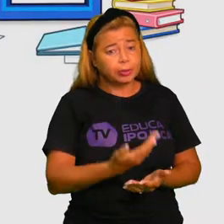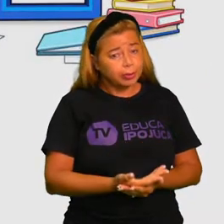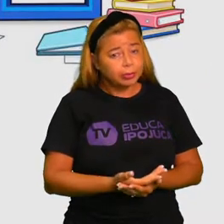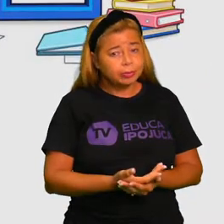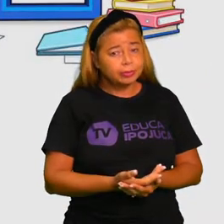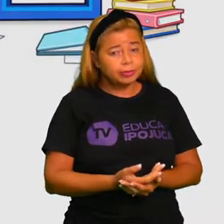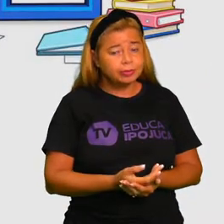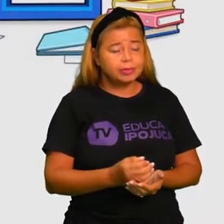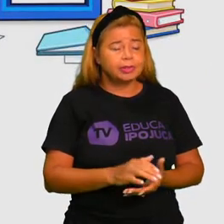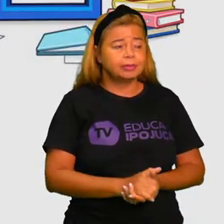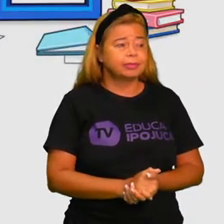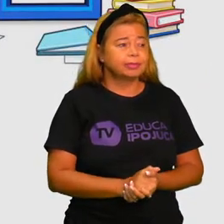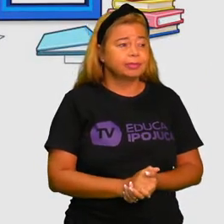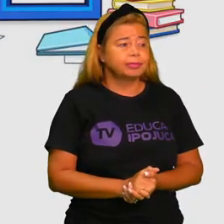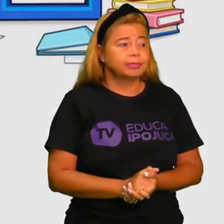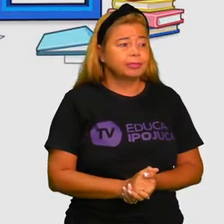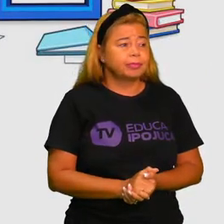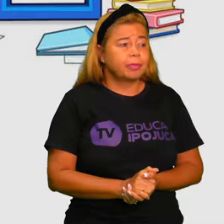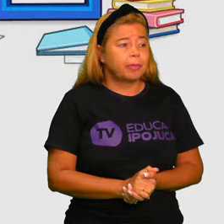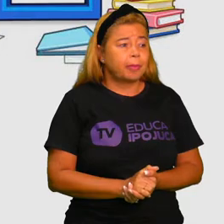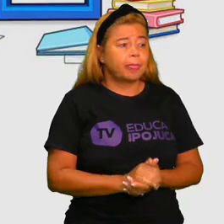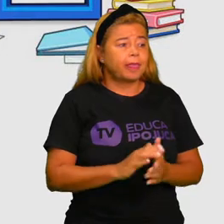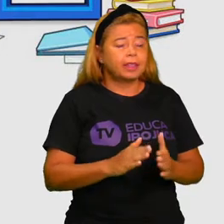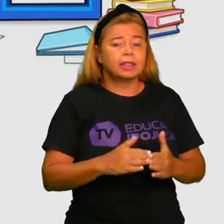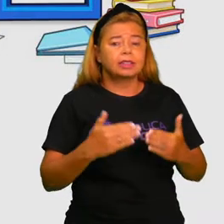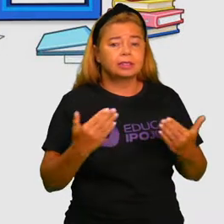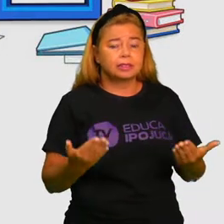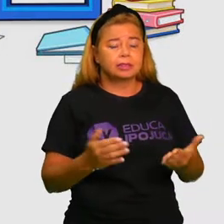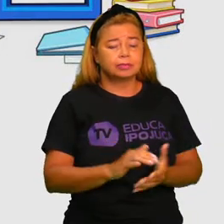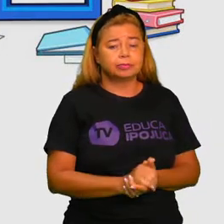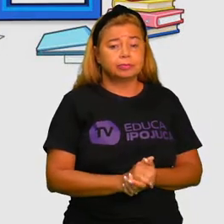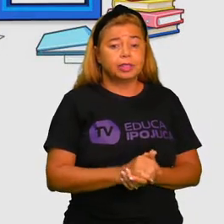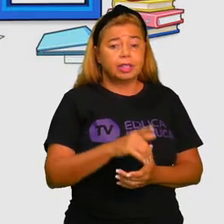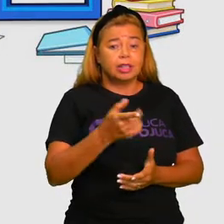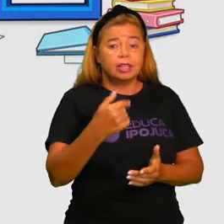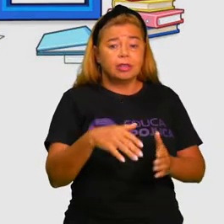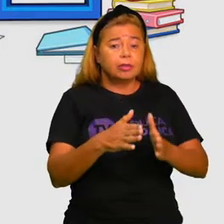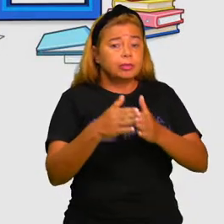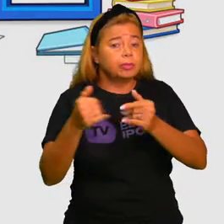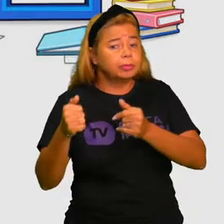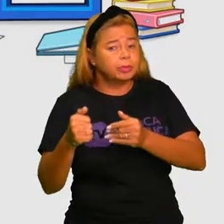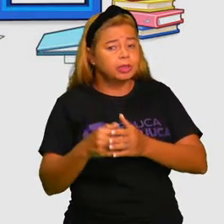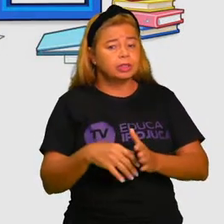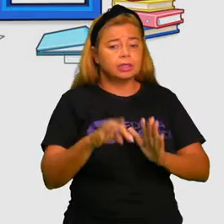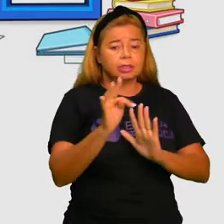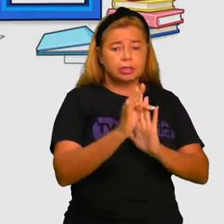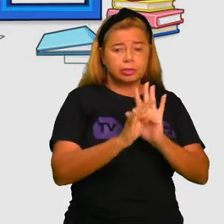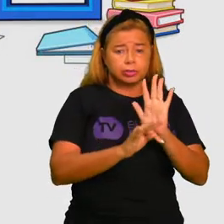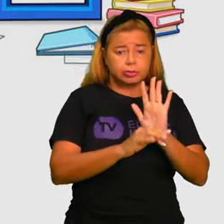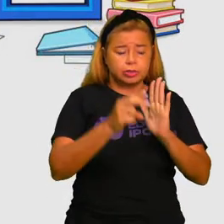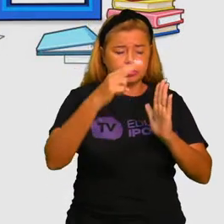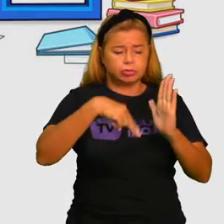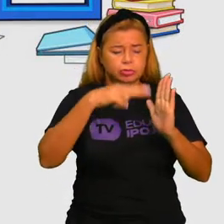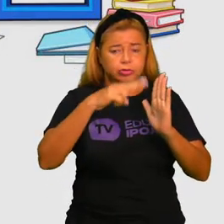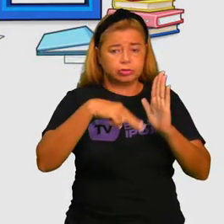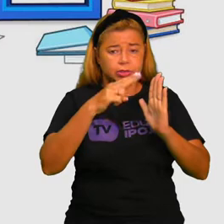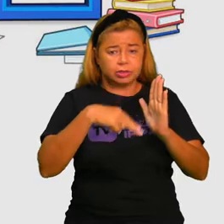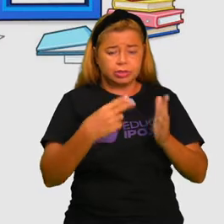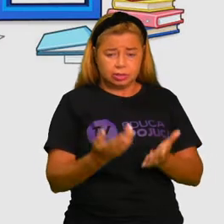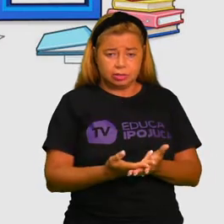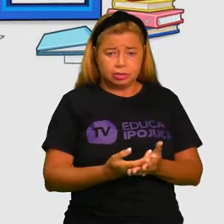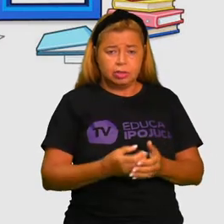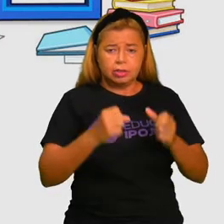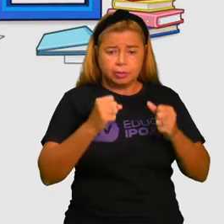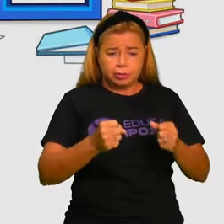Então vamos ir eu pedir para vocês o seguinte texto lido pode ser considerado um texto de divulgação